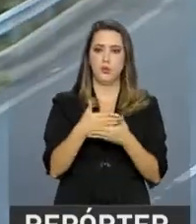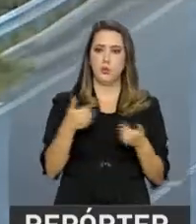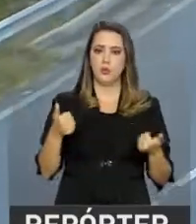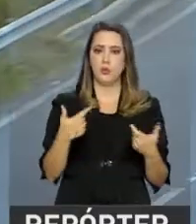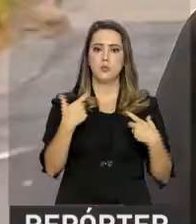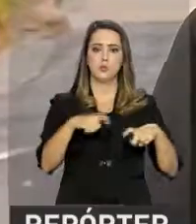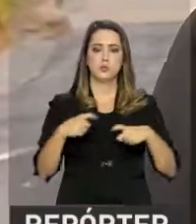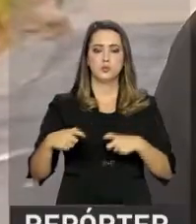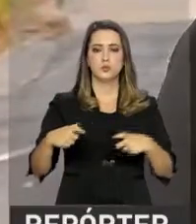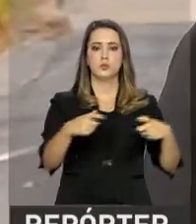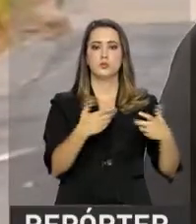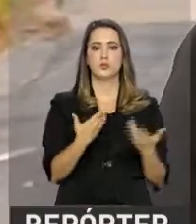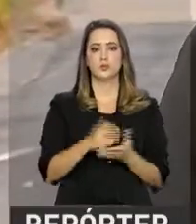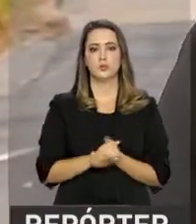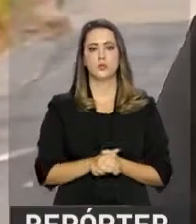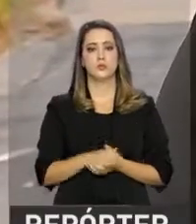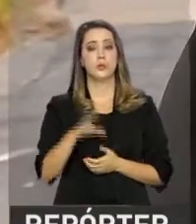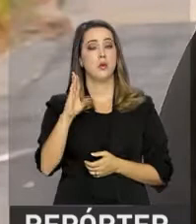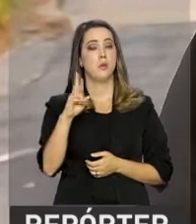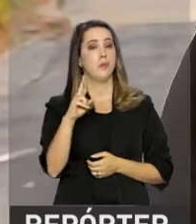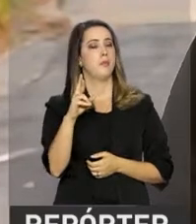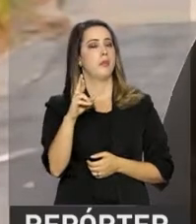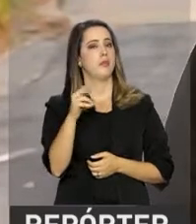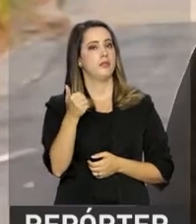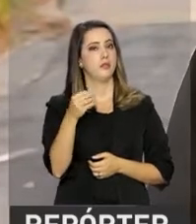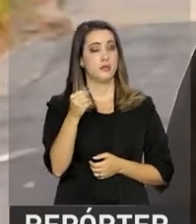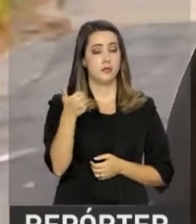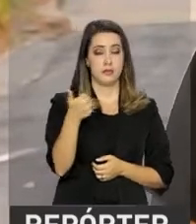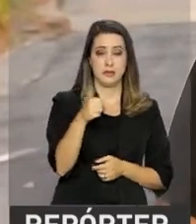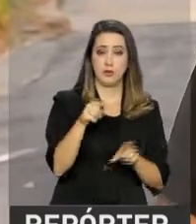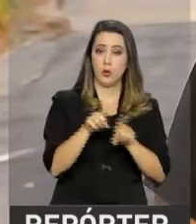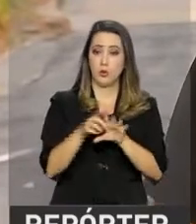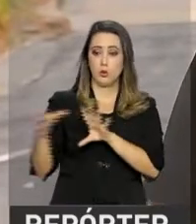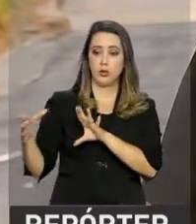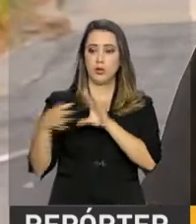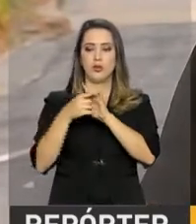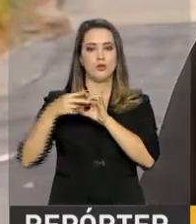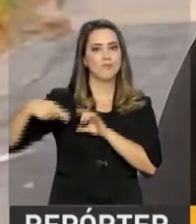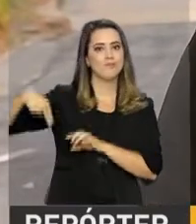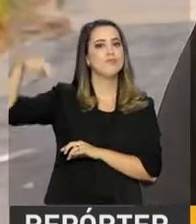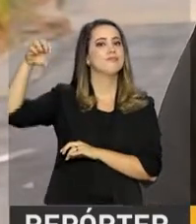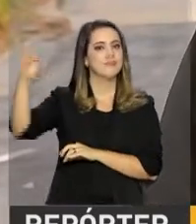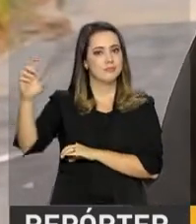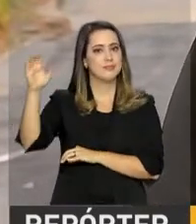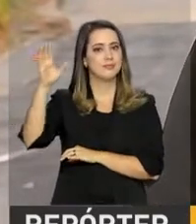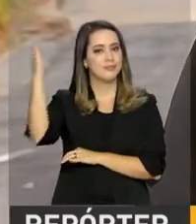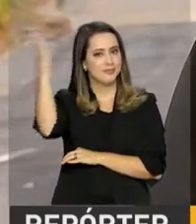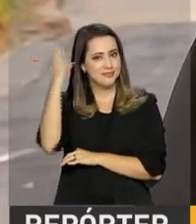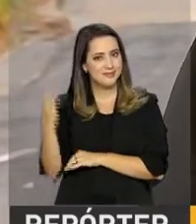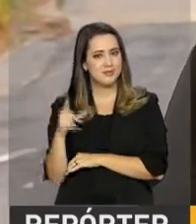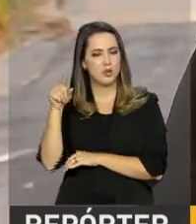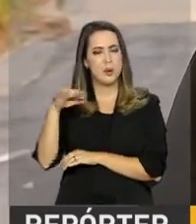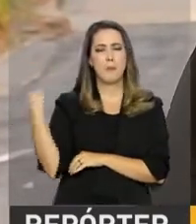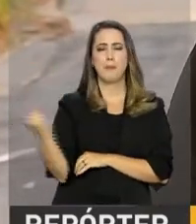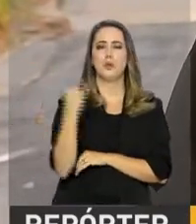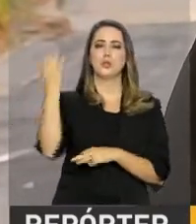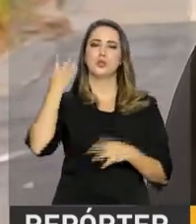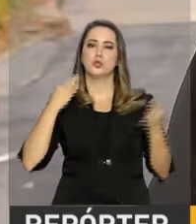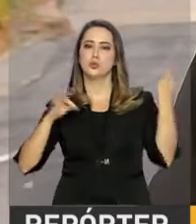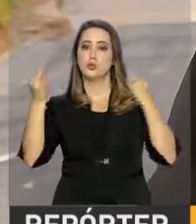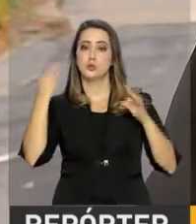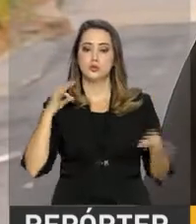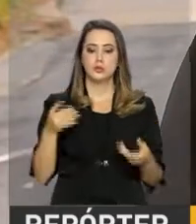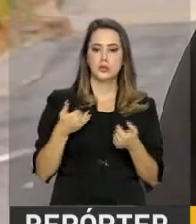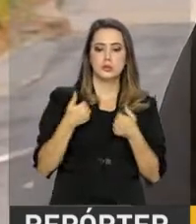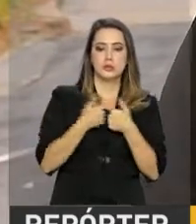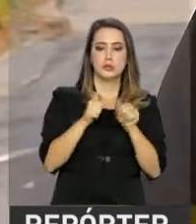do pavimento. A BR-101 é a principal via de interligação do Nordeste brasileiro e fundamental para o turismo e para o